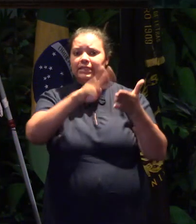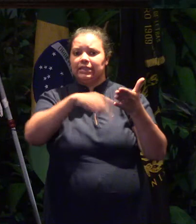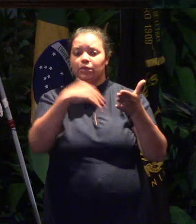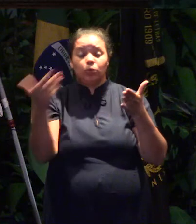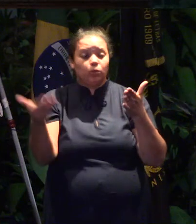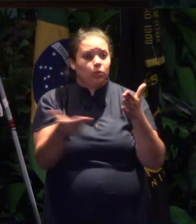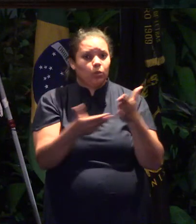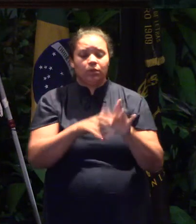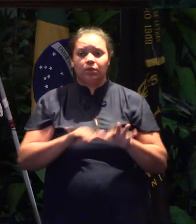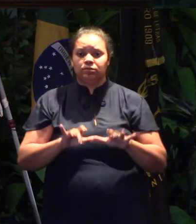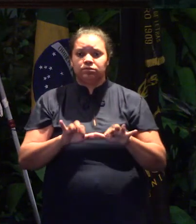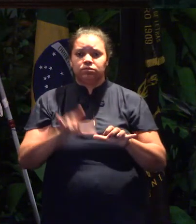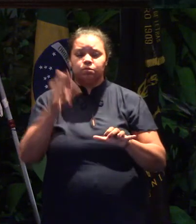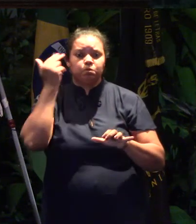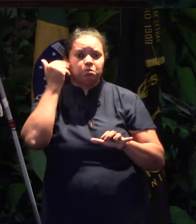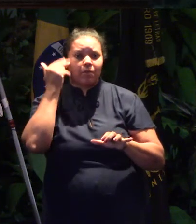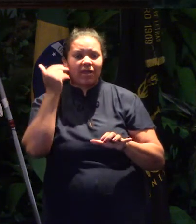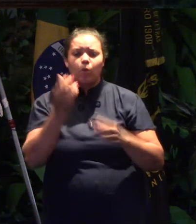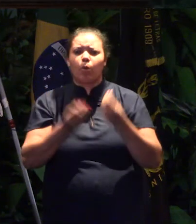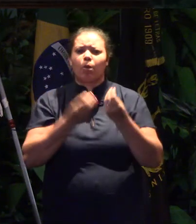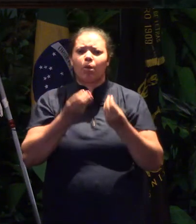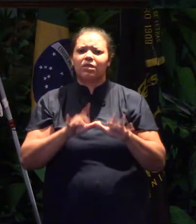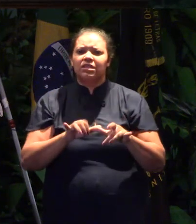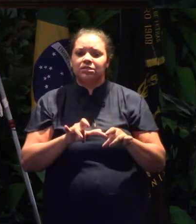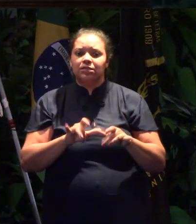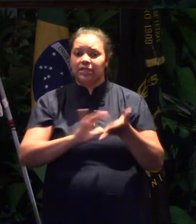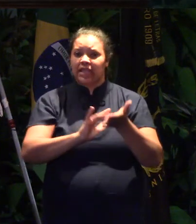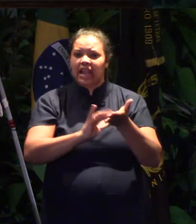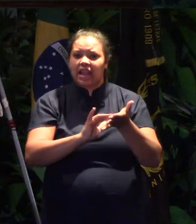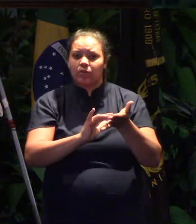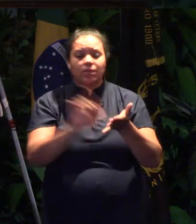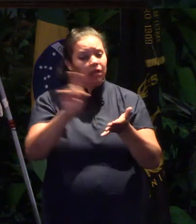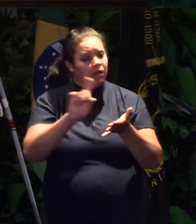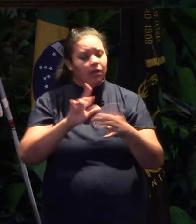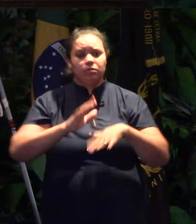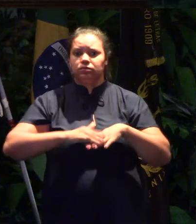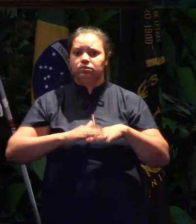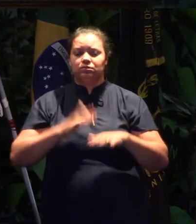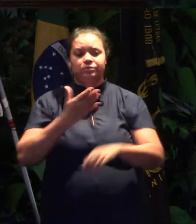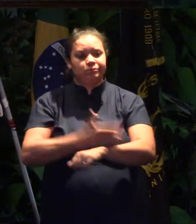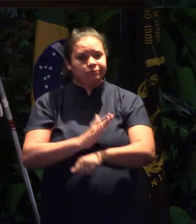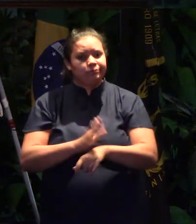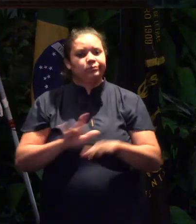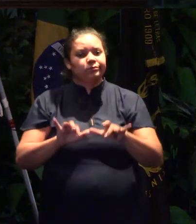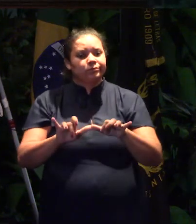eu digito normalmente. Ah, mas como você digita? O teclado é em braille? Não, o teclado não é em braille. Uma pessoa para...